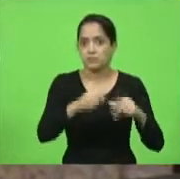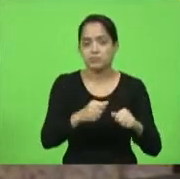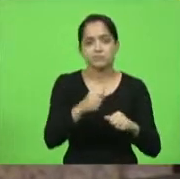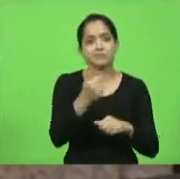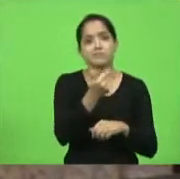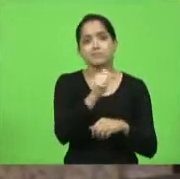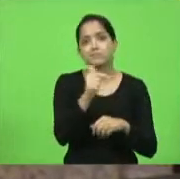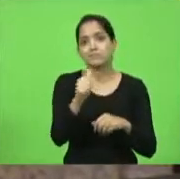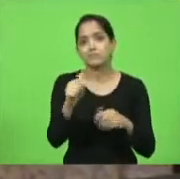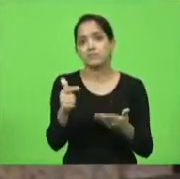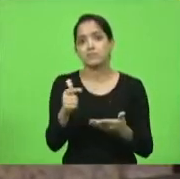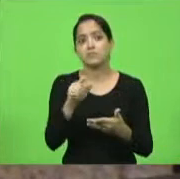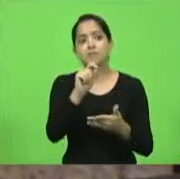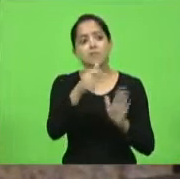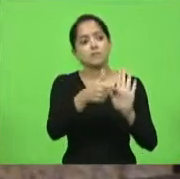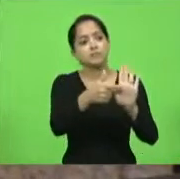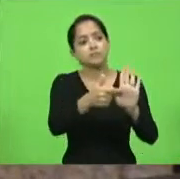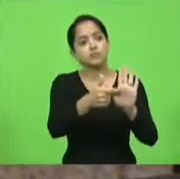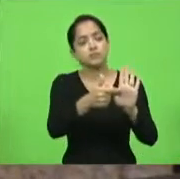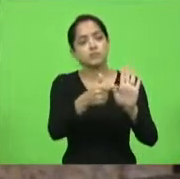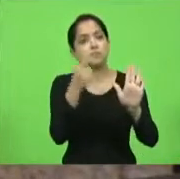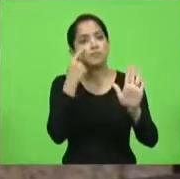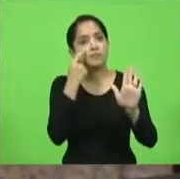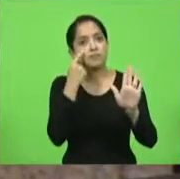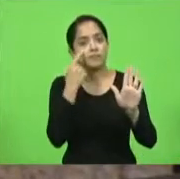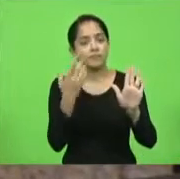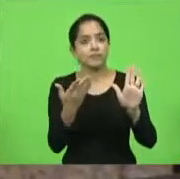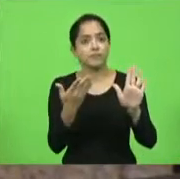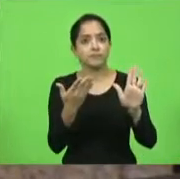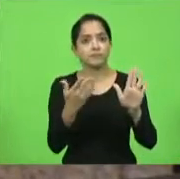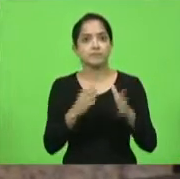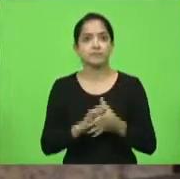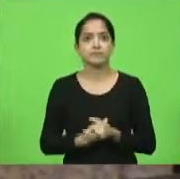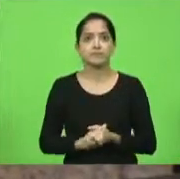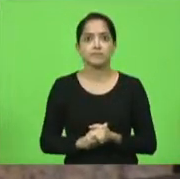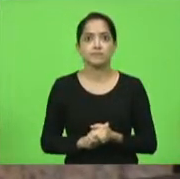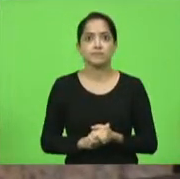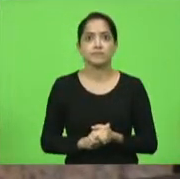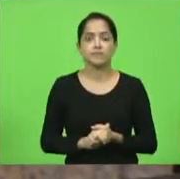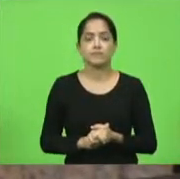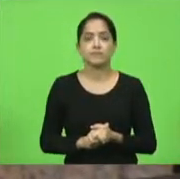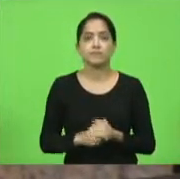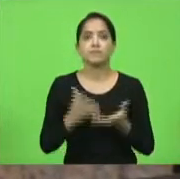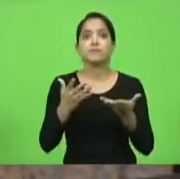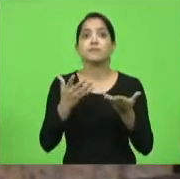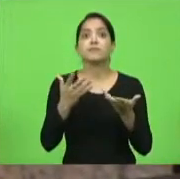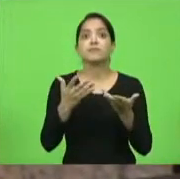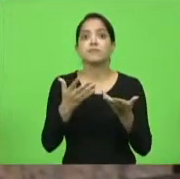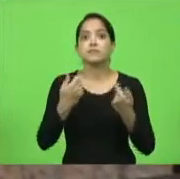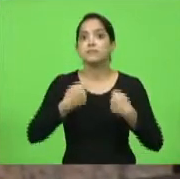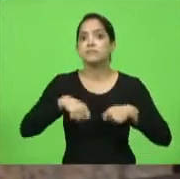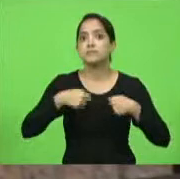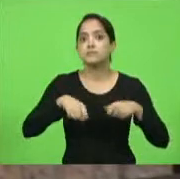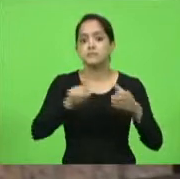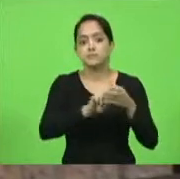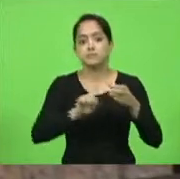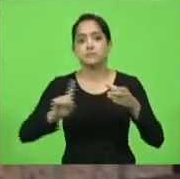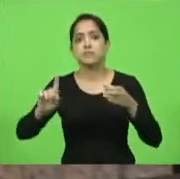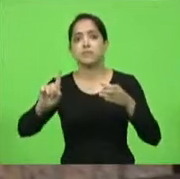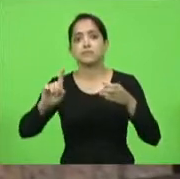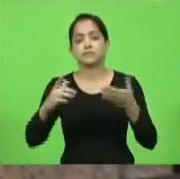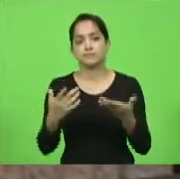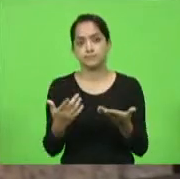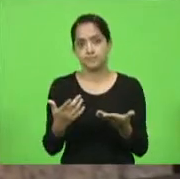indiquem quem eu tiro do grupo prioritário. Quem? Quem que devemos tirar do grupo de prioridade?